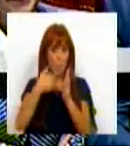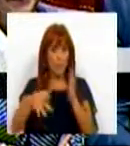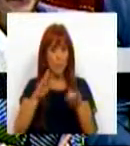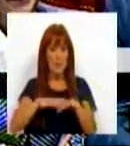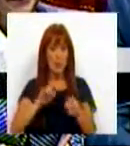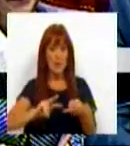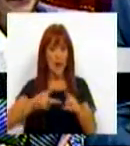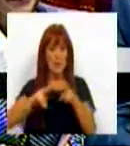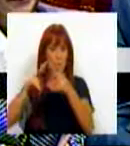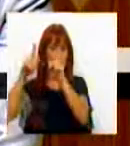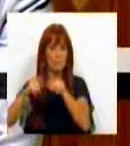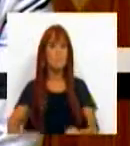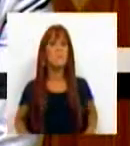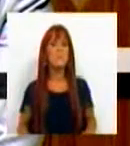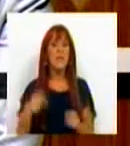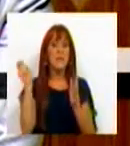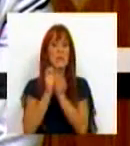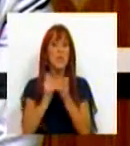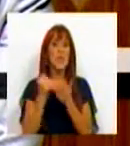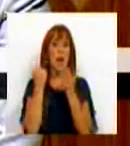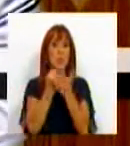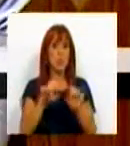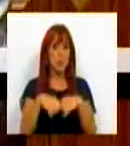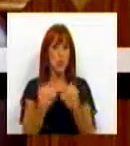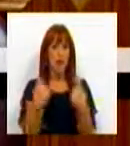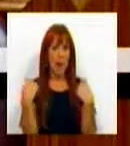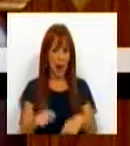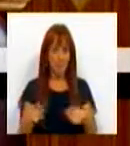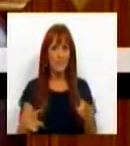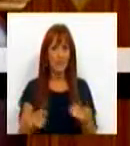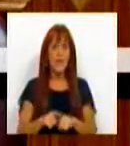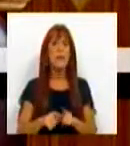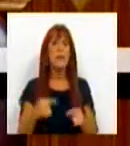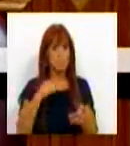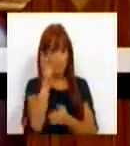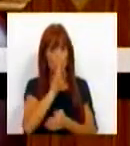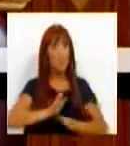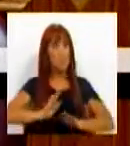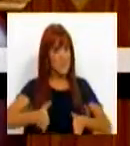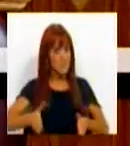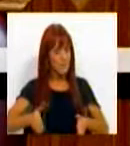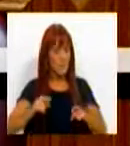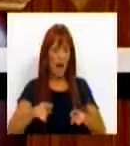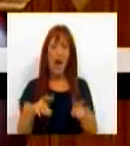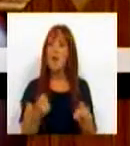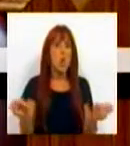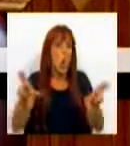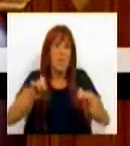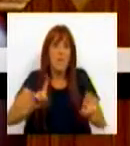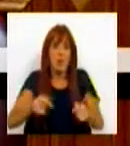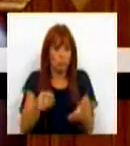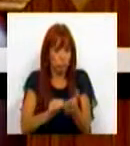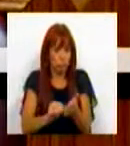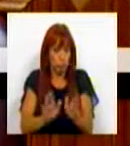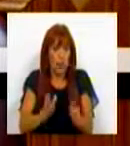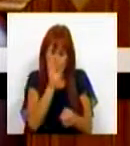relativamente à atualização do índice de apoios sociais. Temos que a concretizar. Essa não é uma novidade, já estava